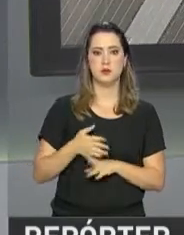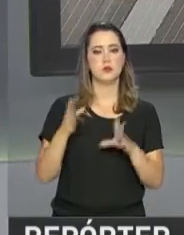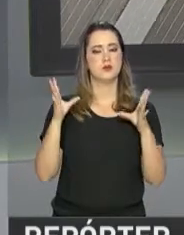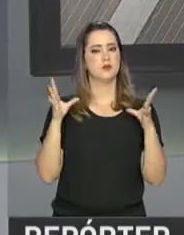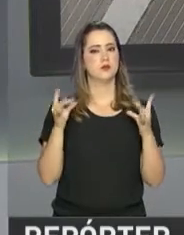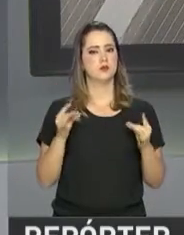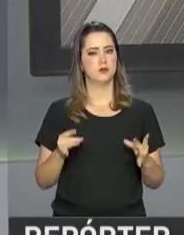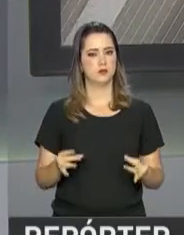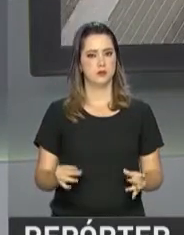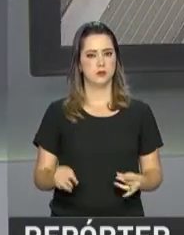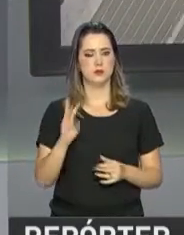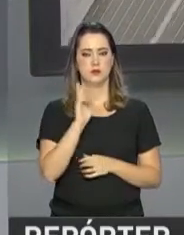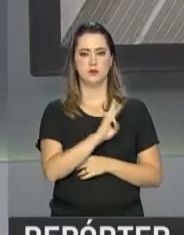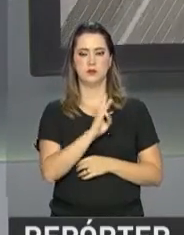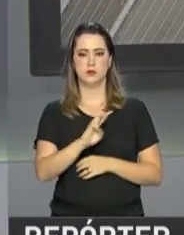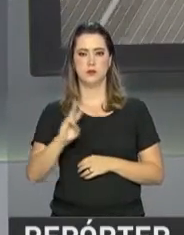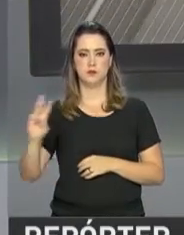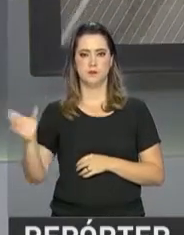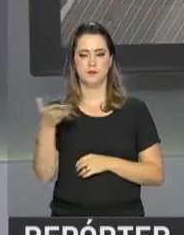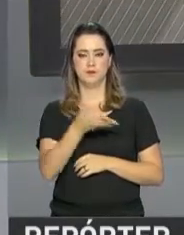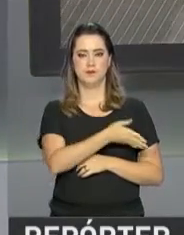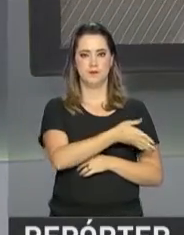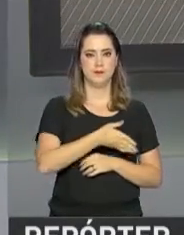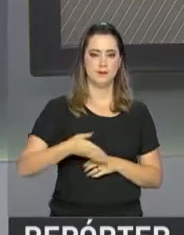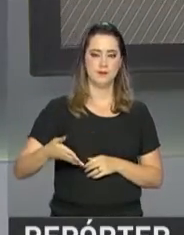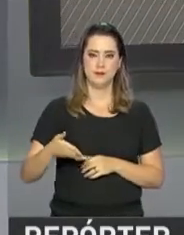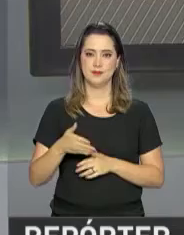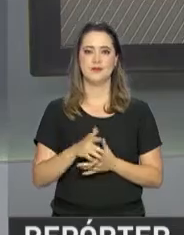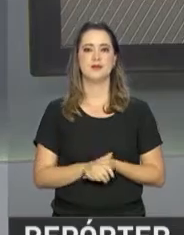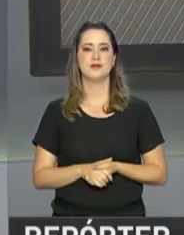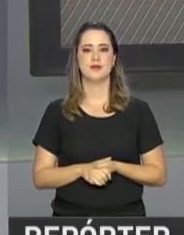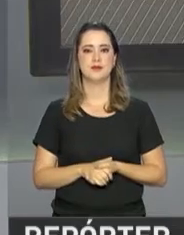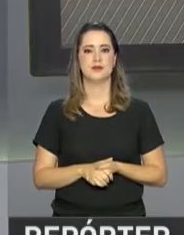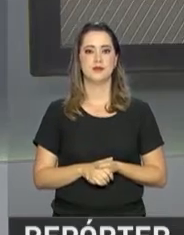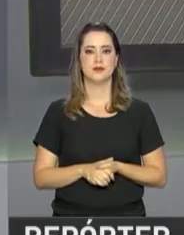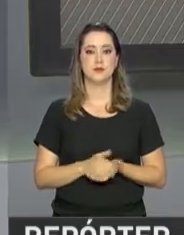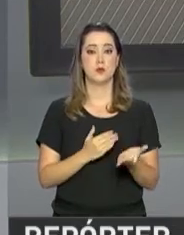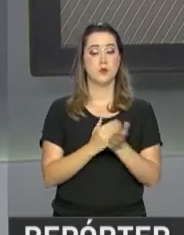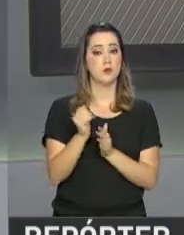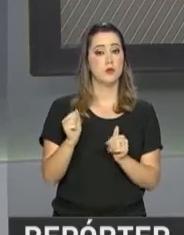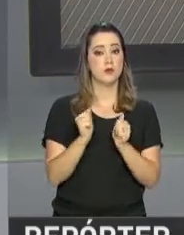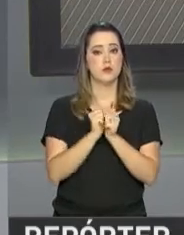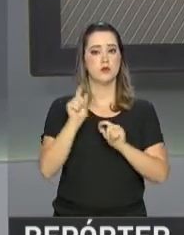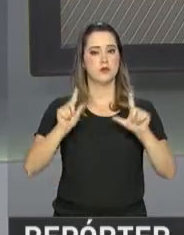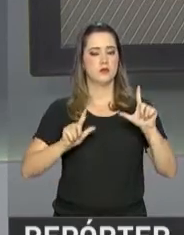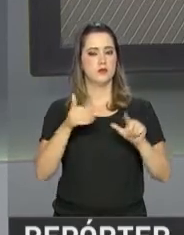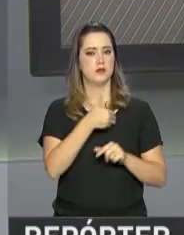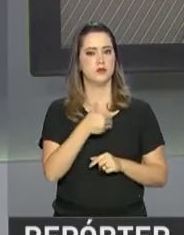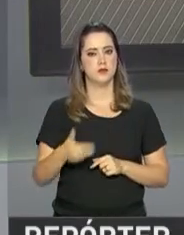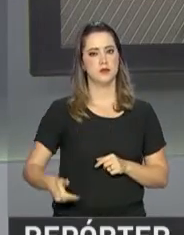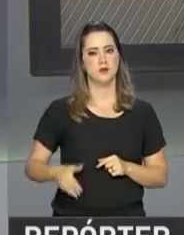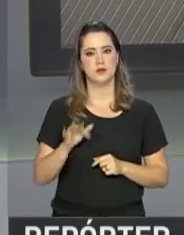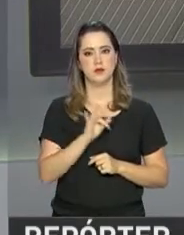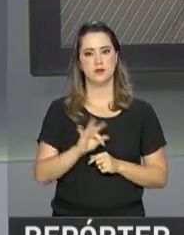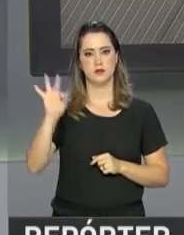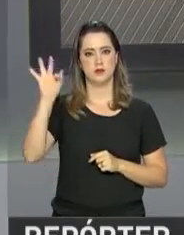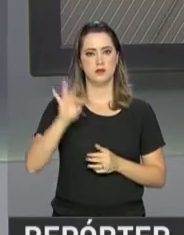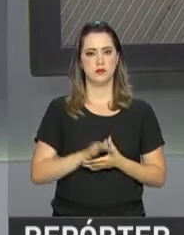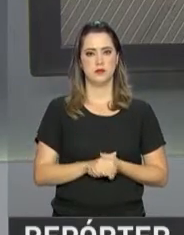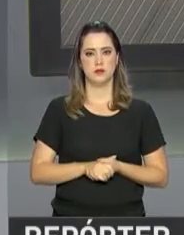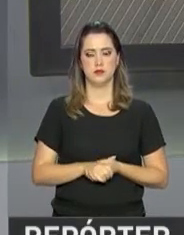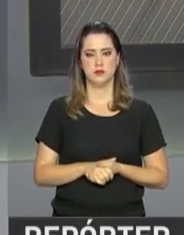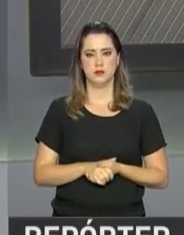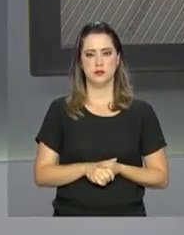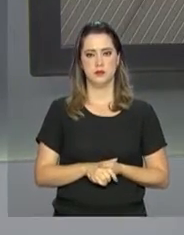youtube e toda a nossa programação também está na página da nbr na internet continue com a gente aqui na nbr a tv do governo